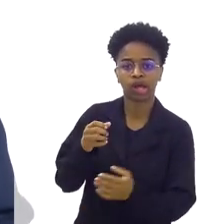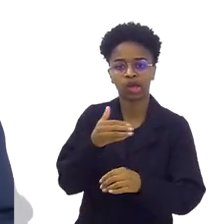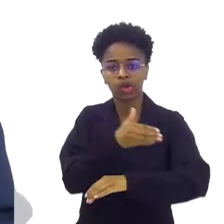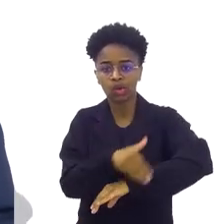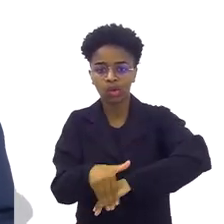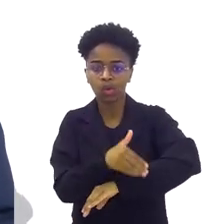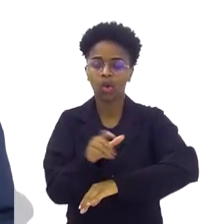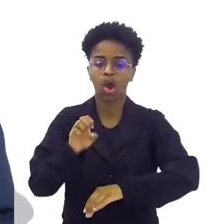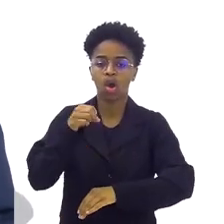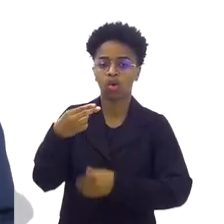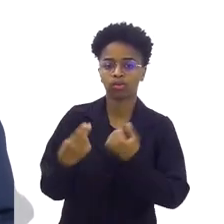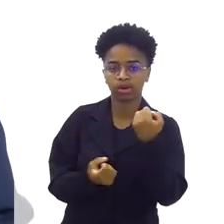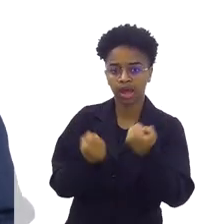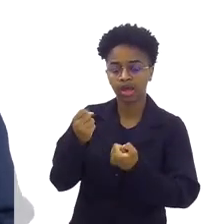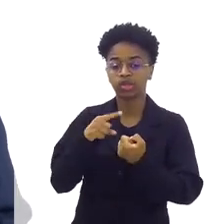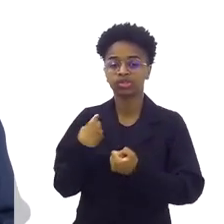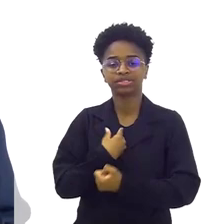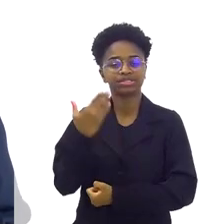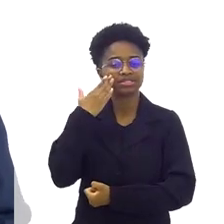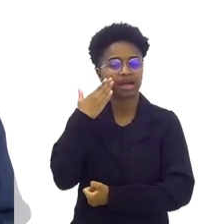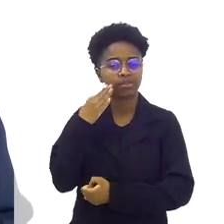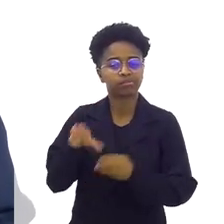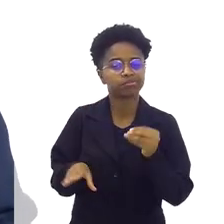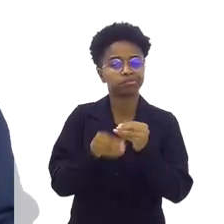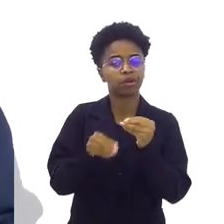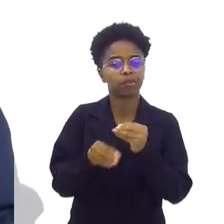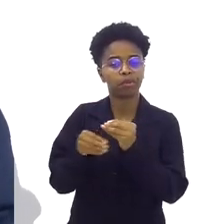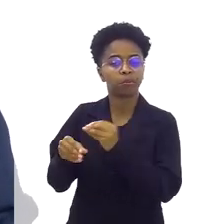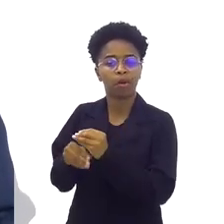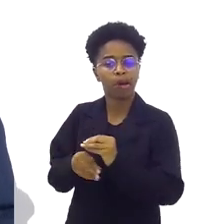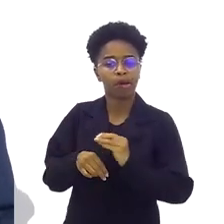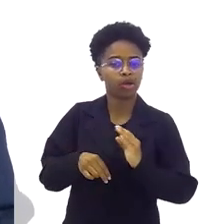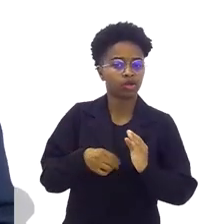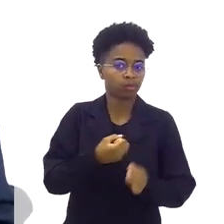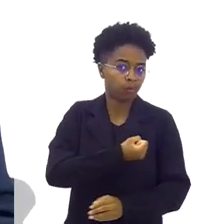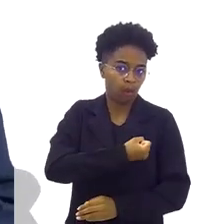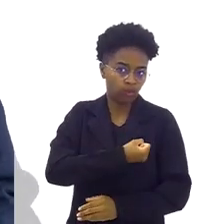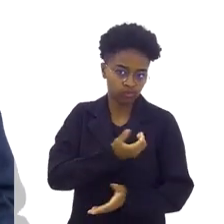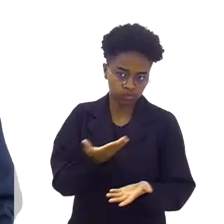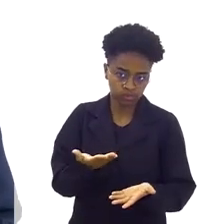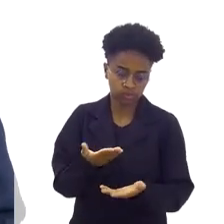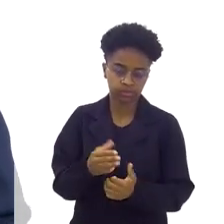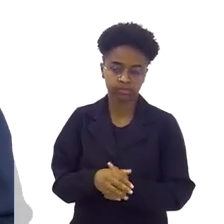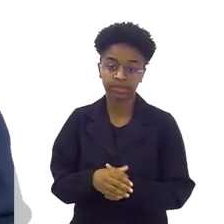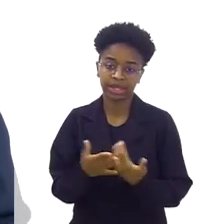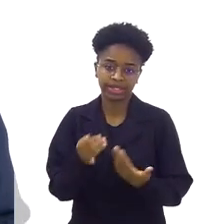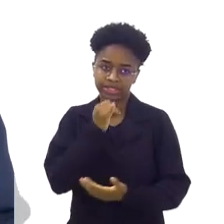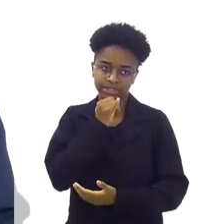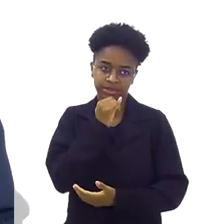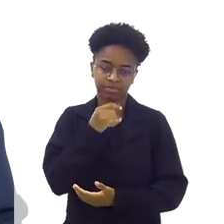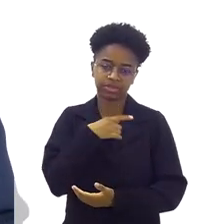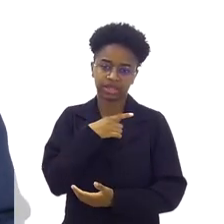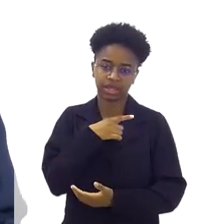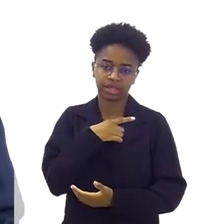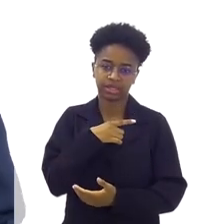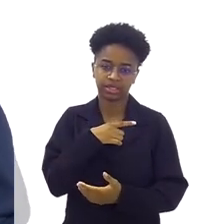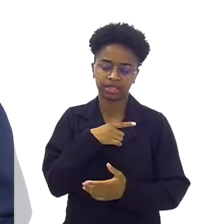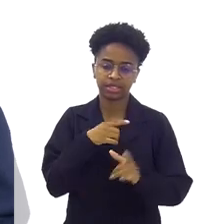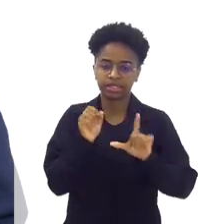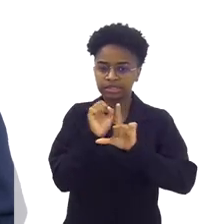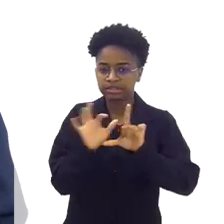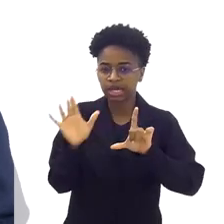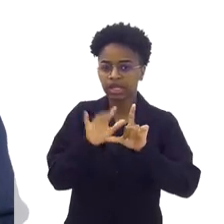é gamificado. A gente sabe que a gente tem um sistema de pontos. Então existem discussões aí no geral, você vai ter, sei lá,